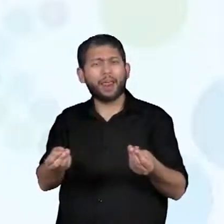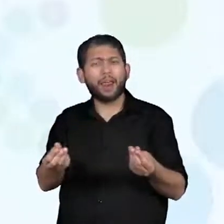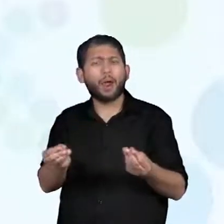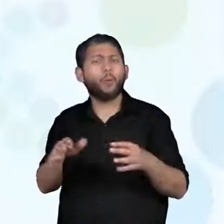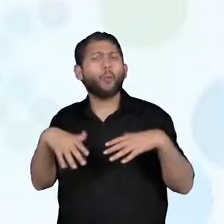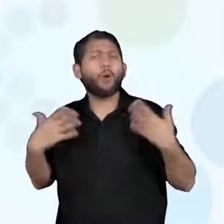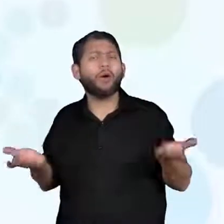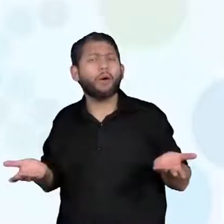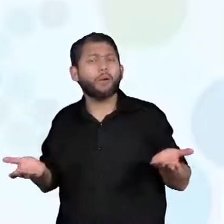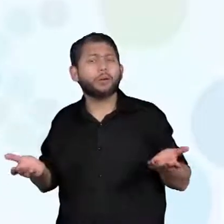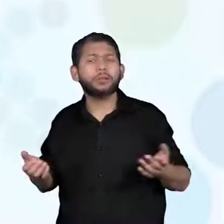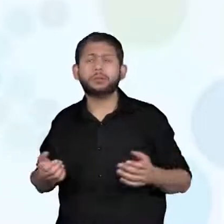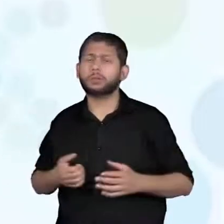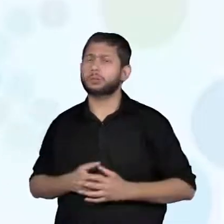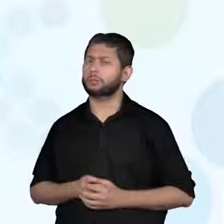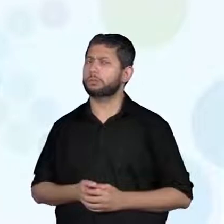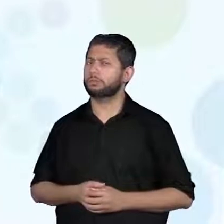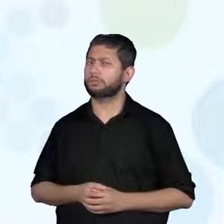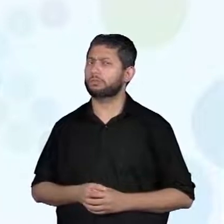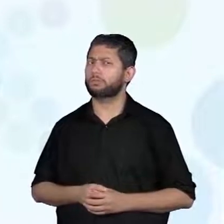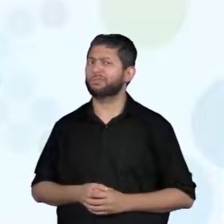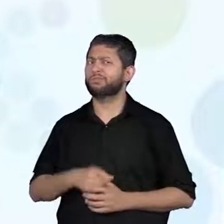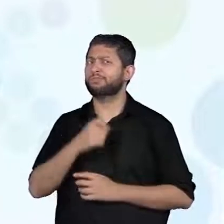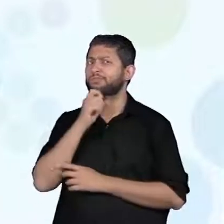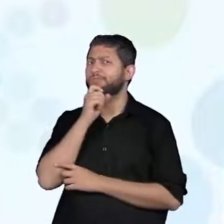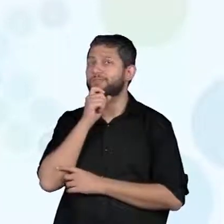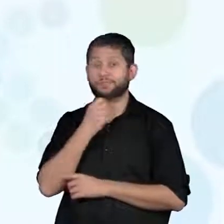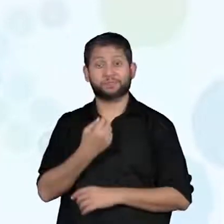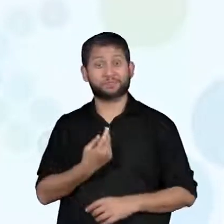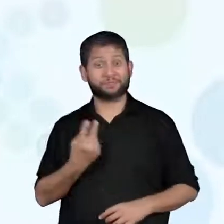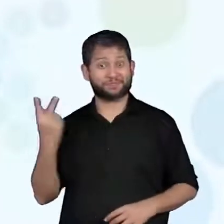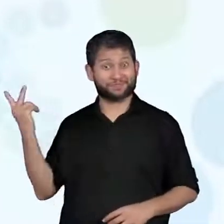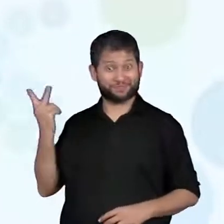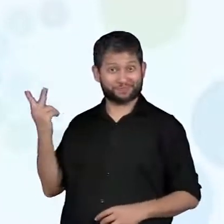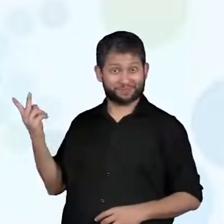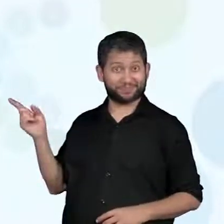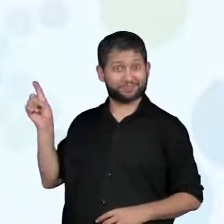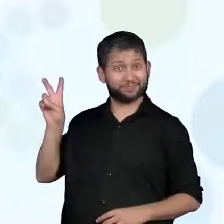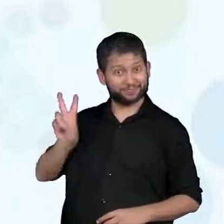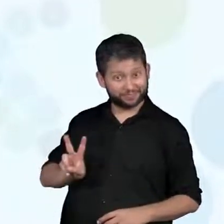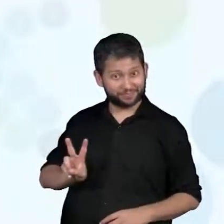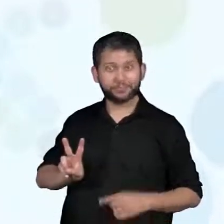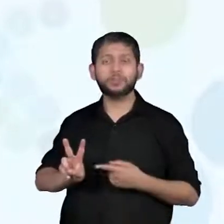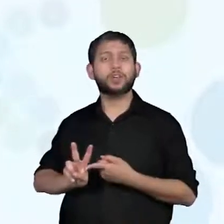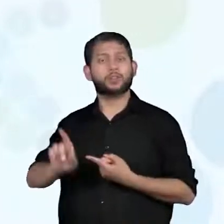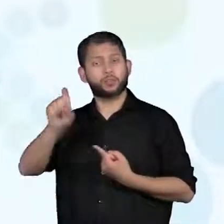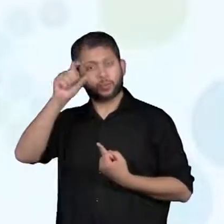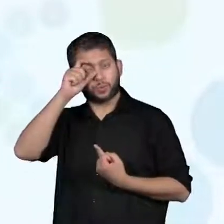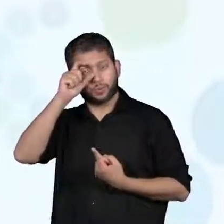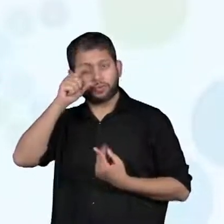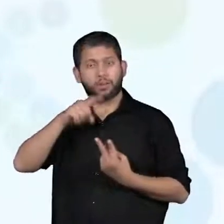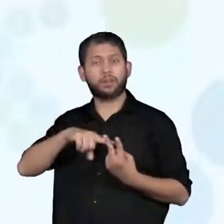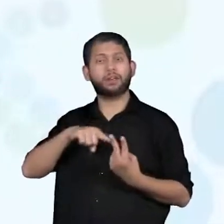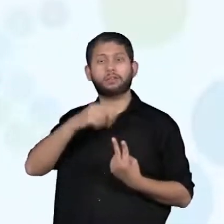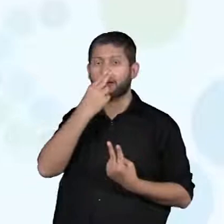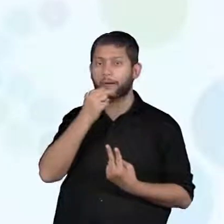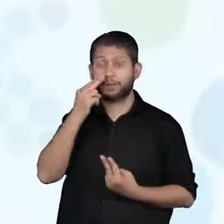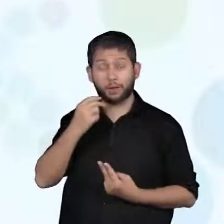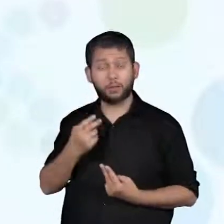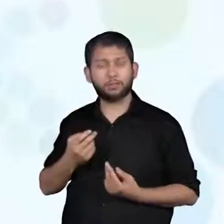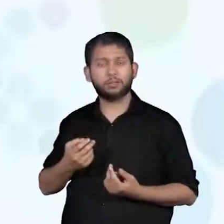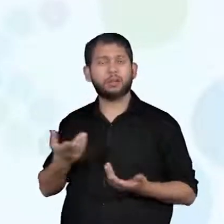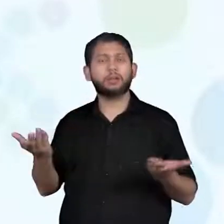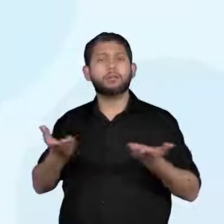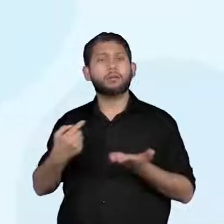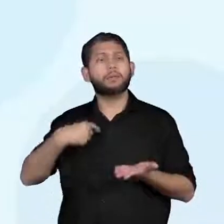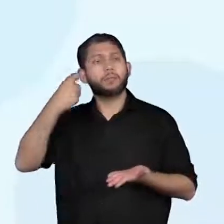aula. Qual o material? Cá estamos nós, pro Genô, pro Rafael. E vamos pensar um pouquinho aí a